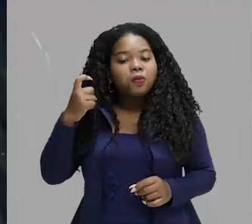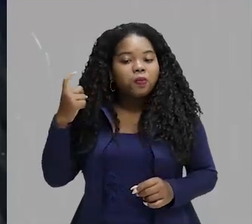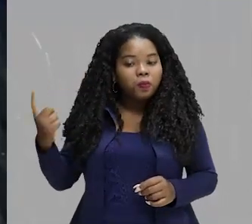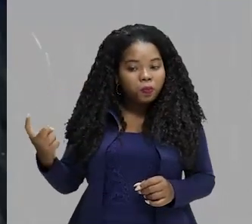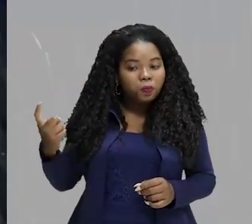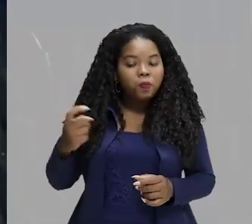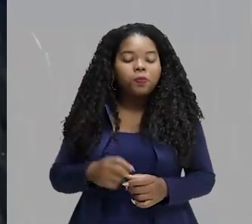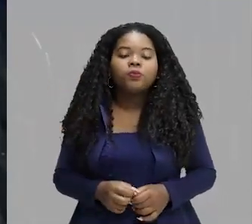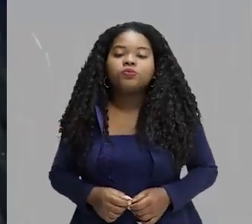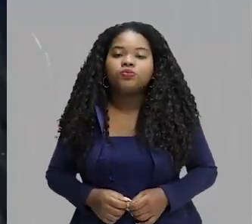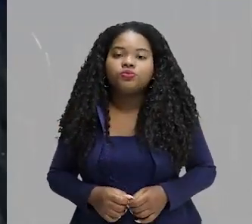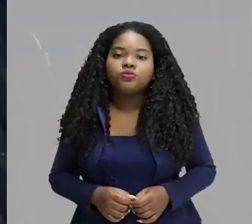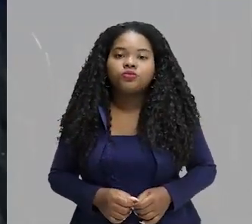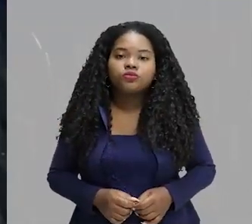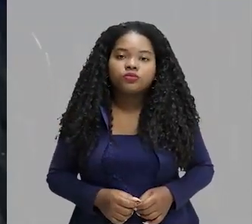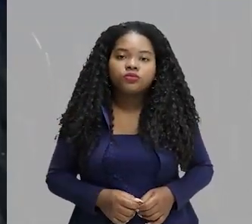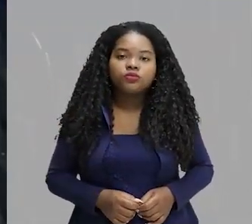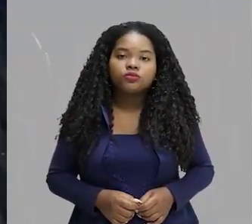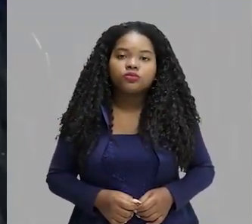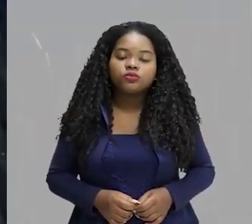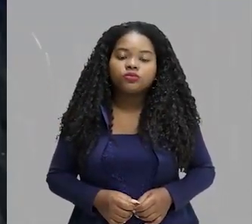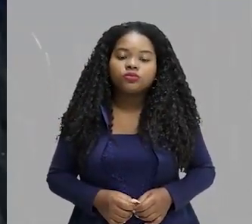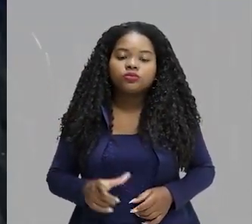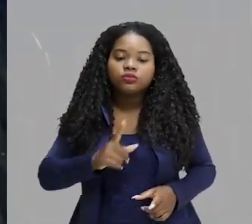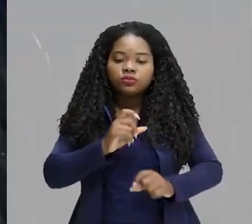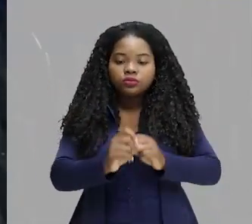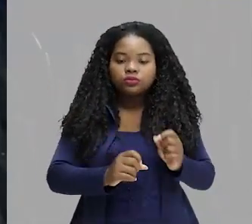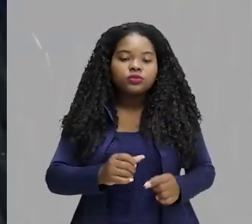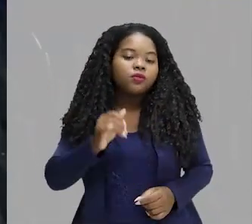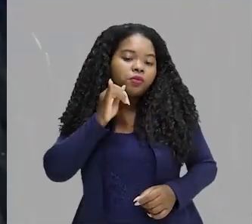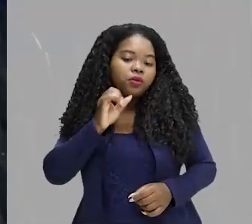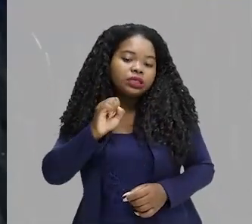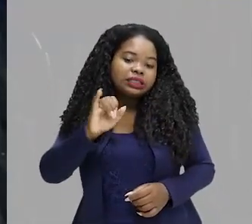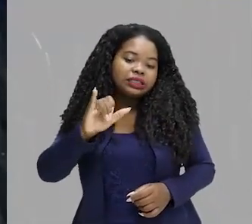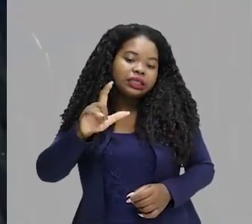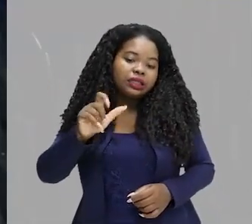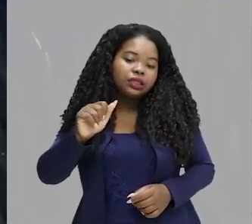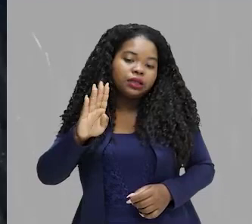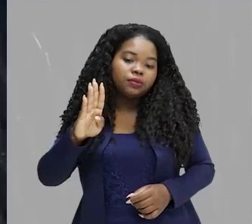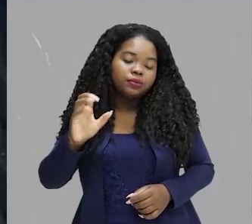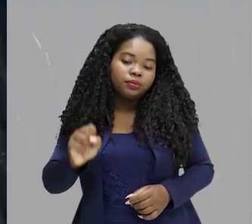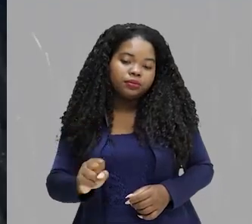tonicidade das palavras. Então, considerando as sílabas tônicas, você vai